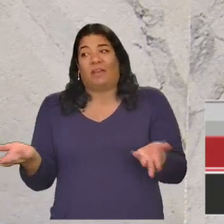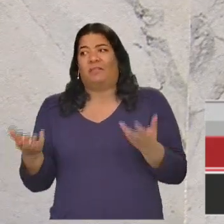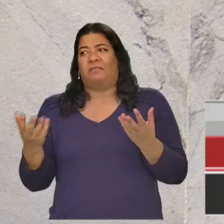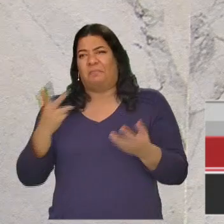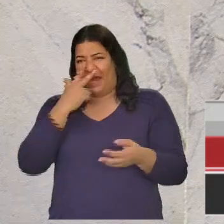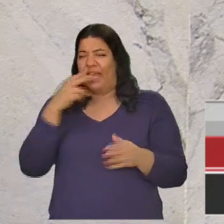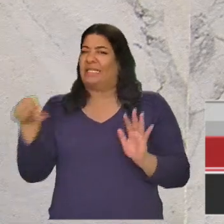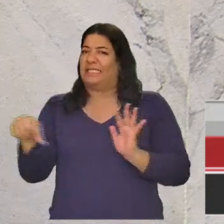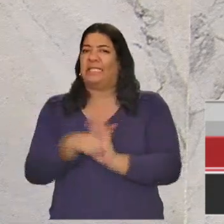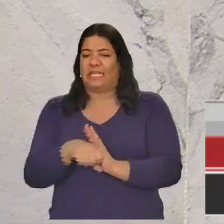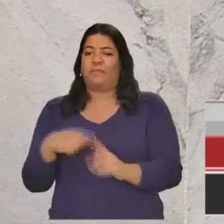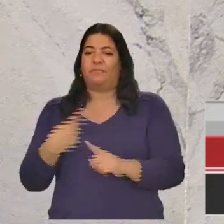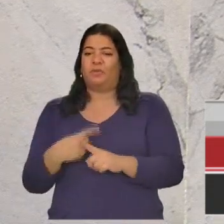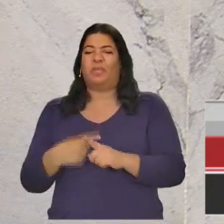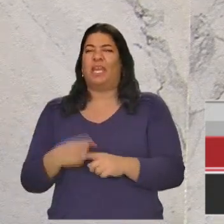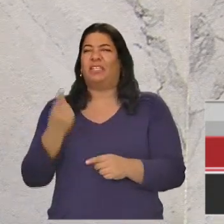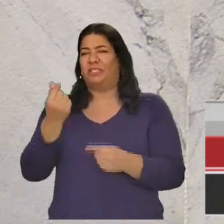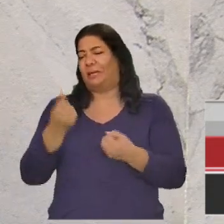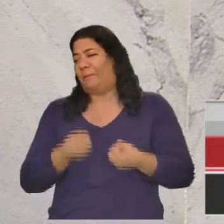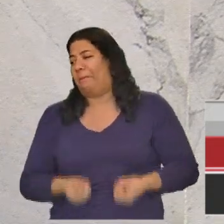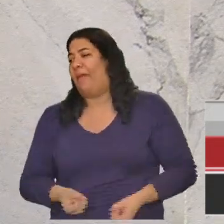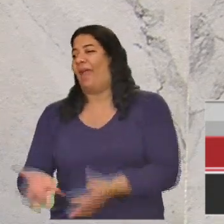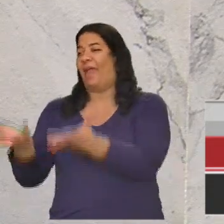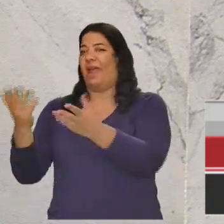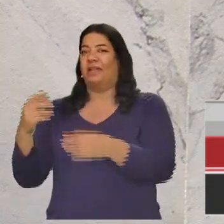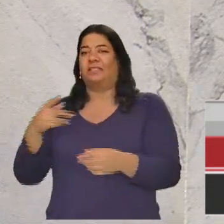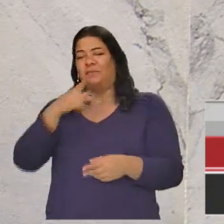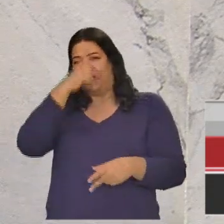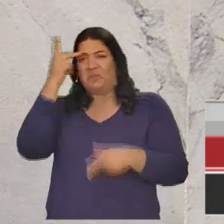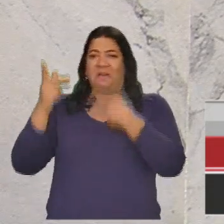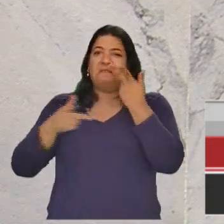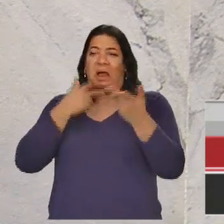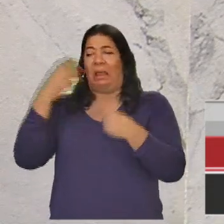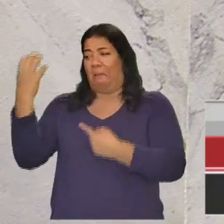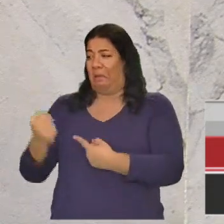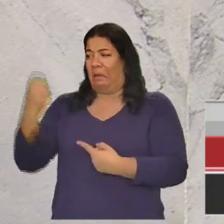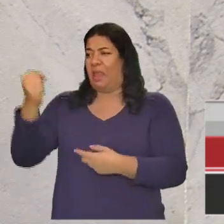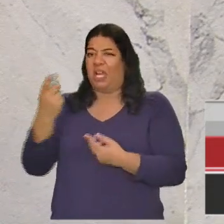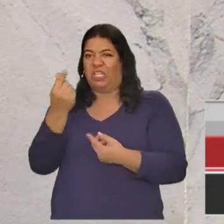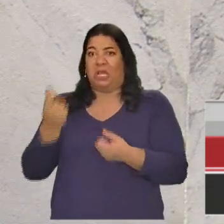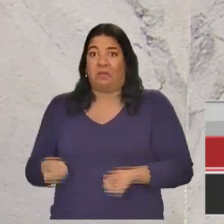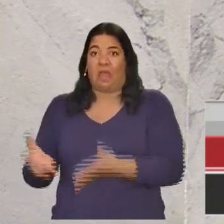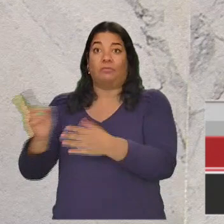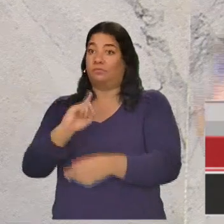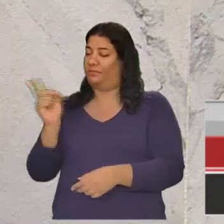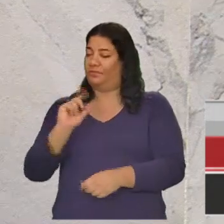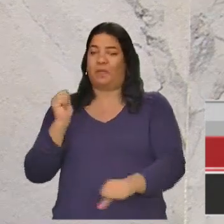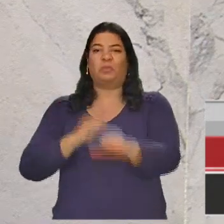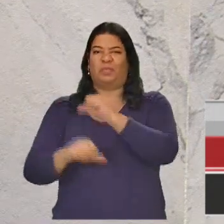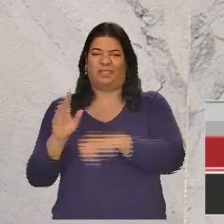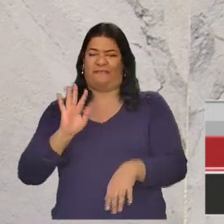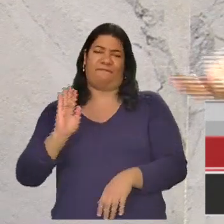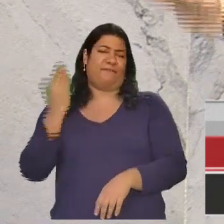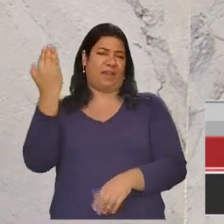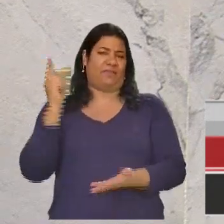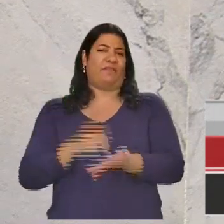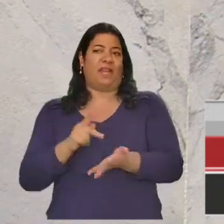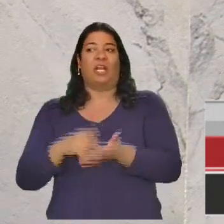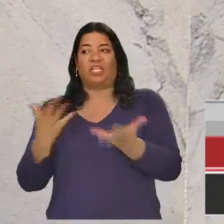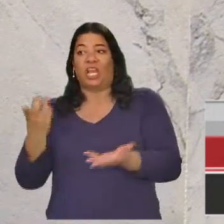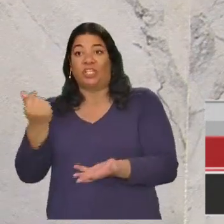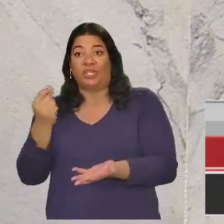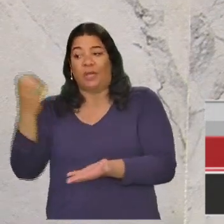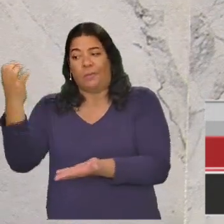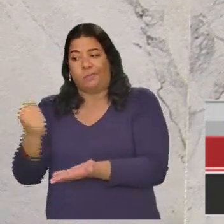é isso que sangra o brasil não é a previdência não essa reforma da previdência é uma farsa uma farsa total que vai afetar